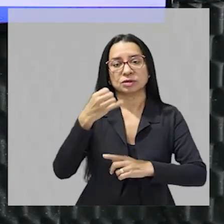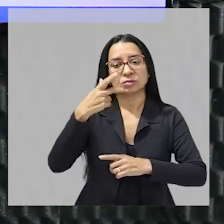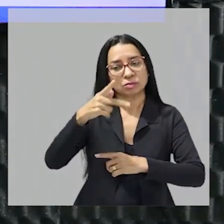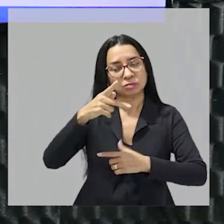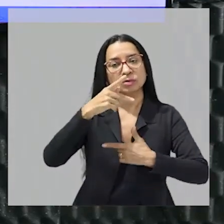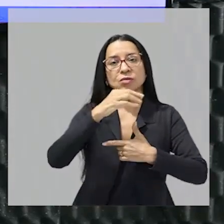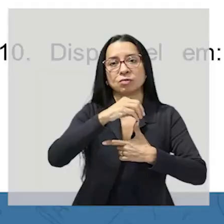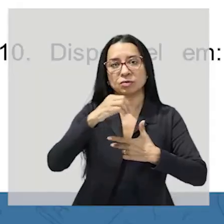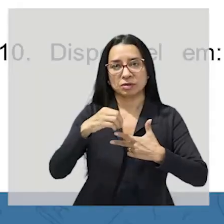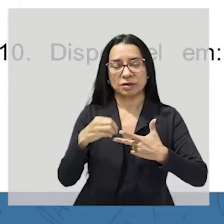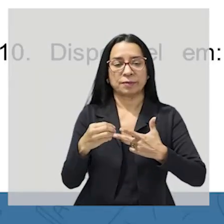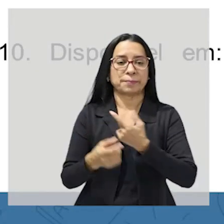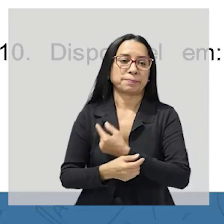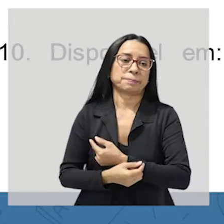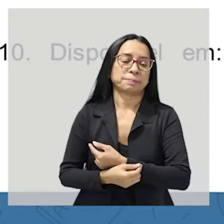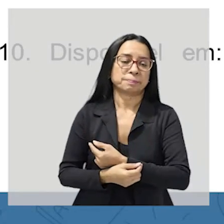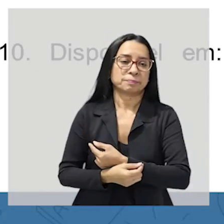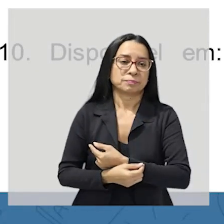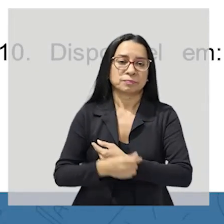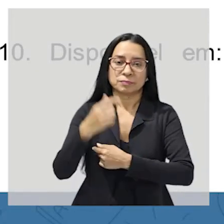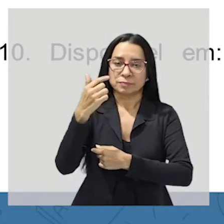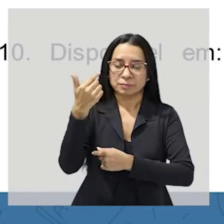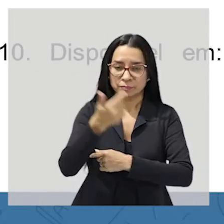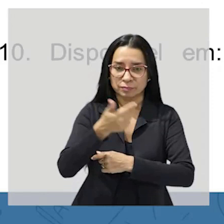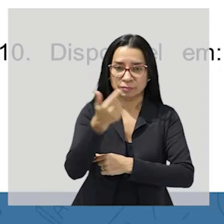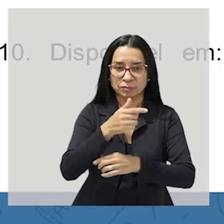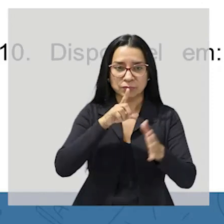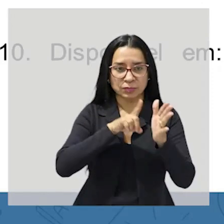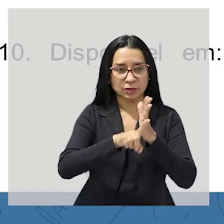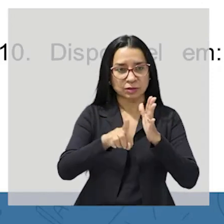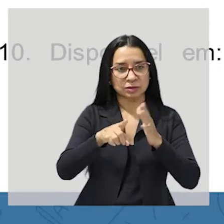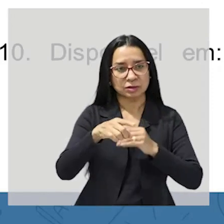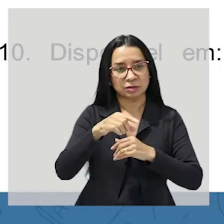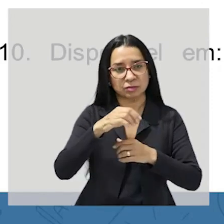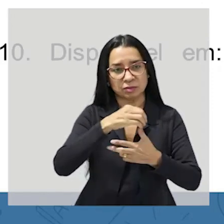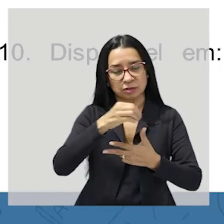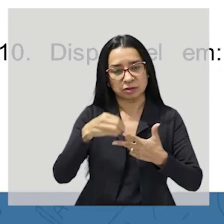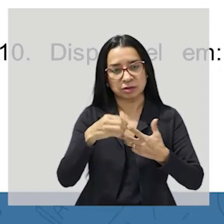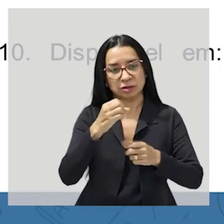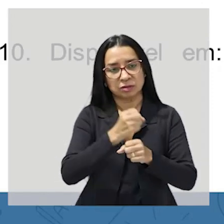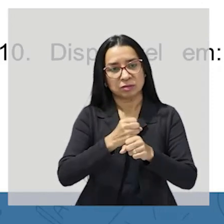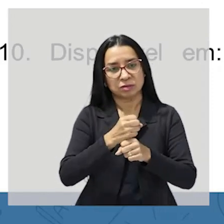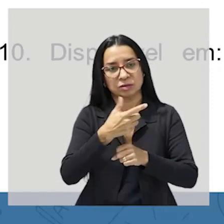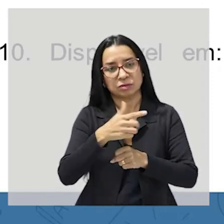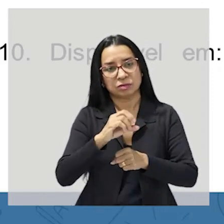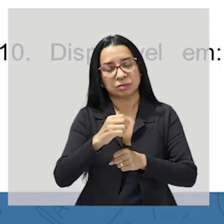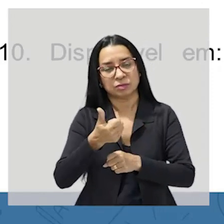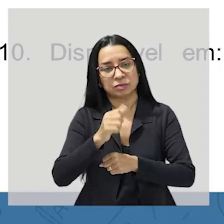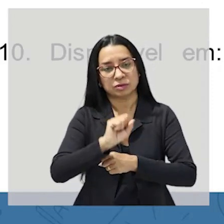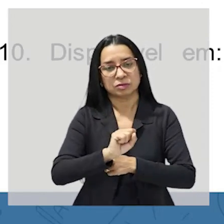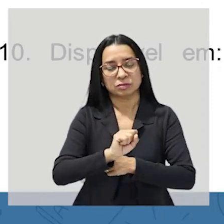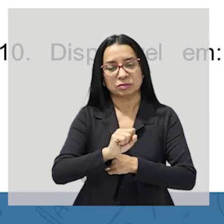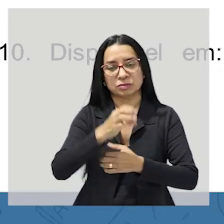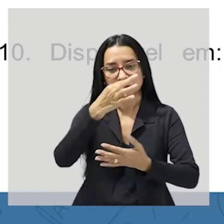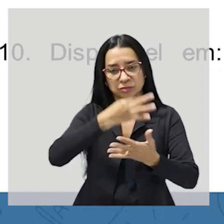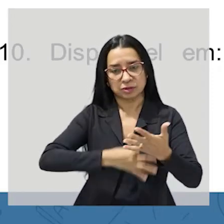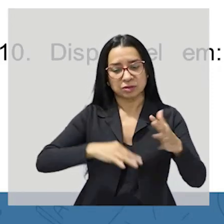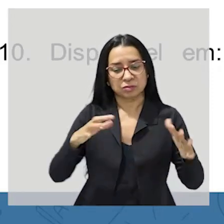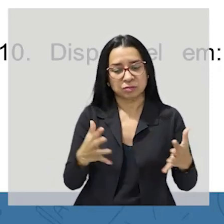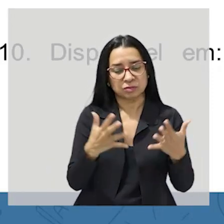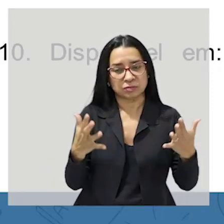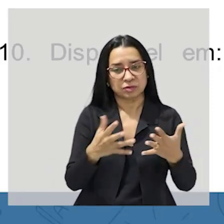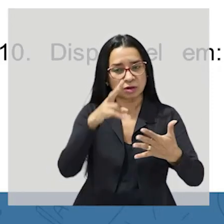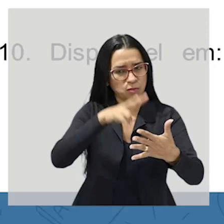UEMA. Segunda questão do Enem 2018. Texto motivador, não vou ler